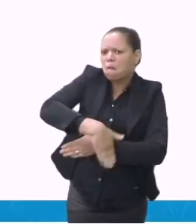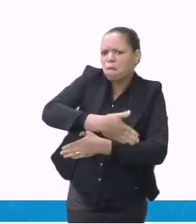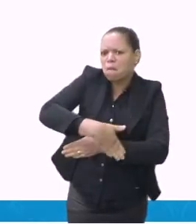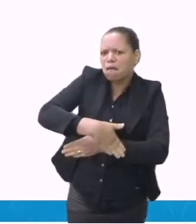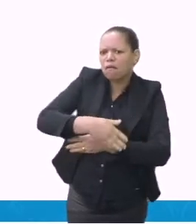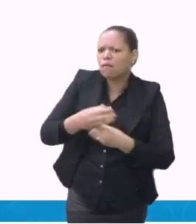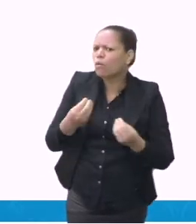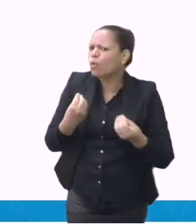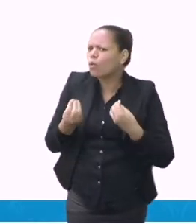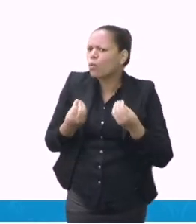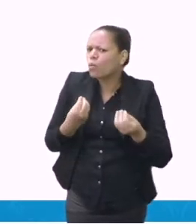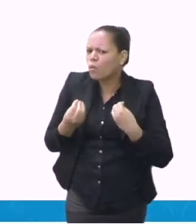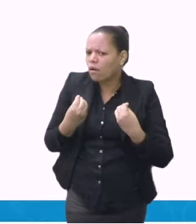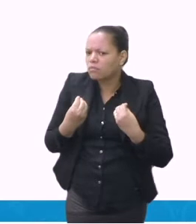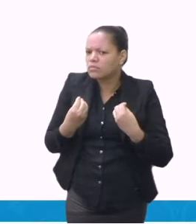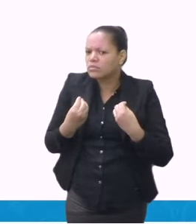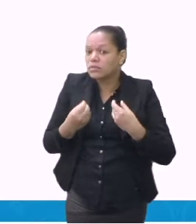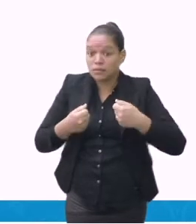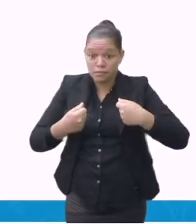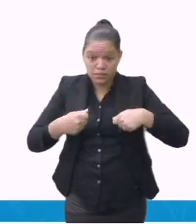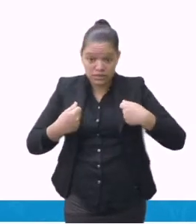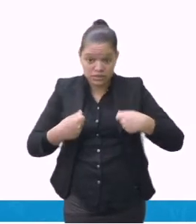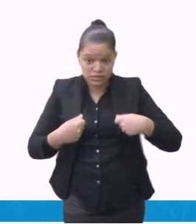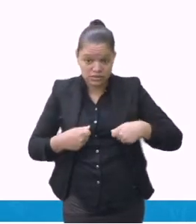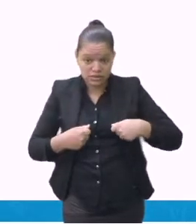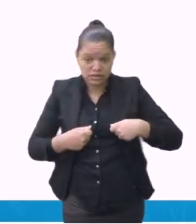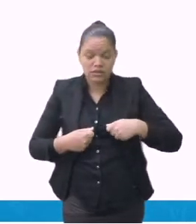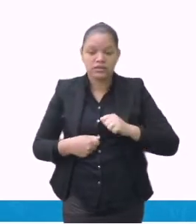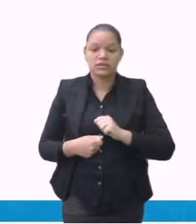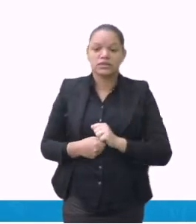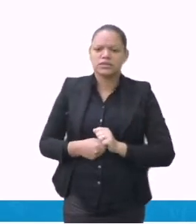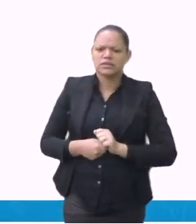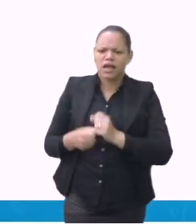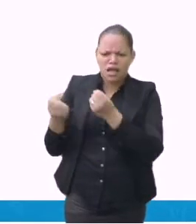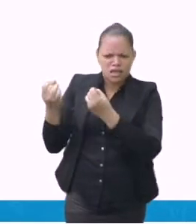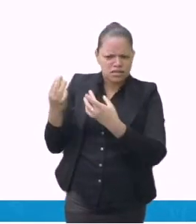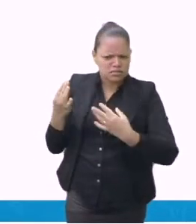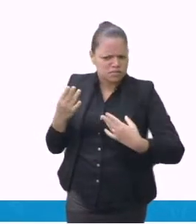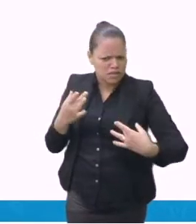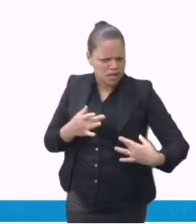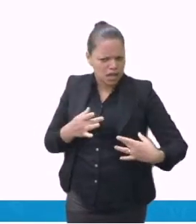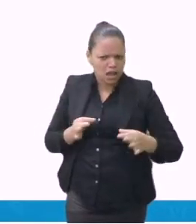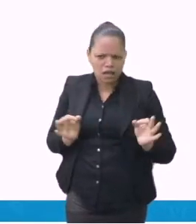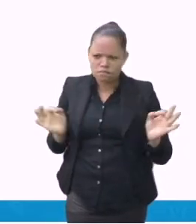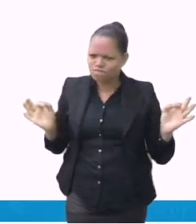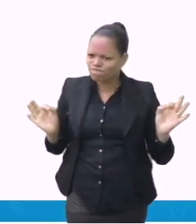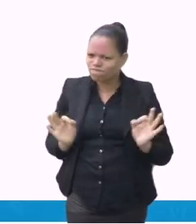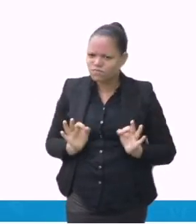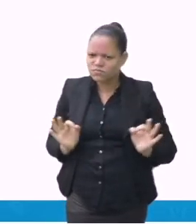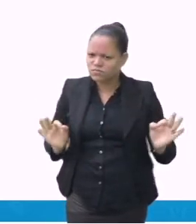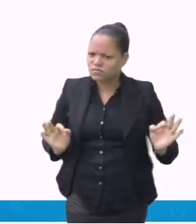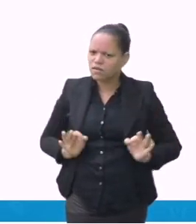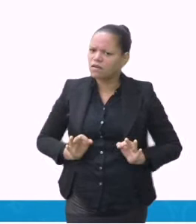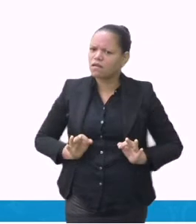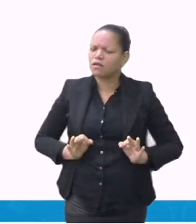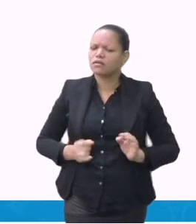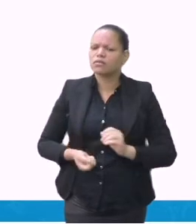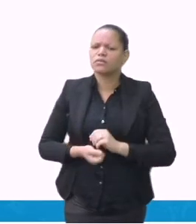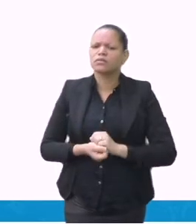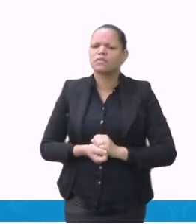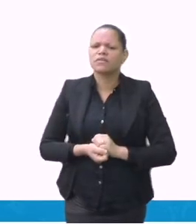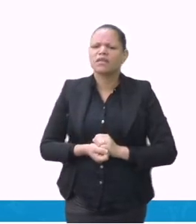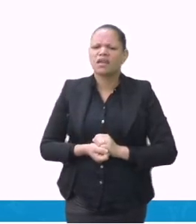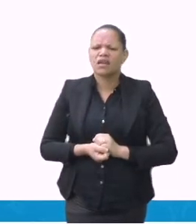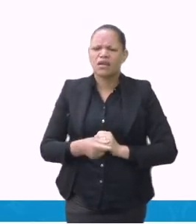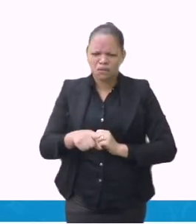tenhamos clareza ao explicar para que ela não erre seu destino. Você consegue descrever